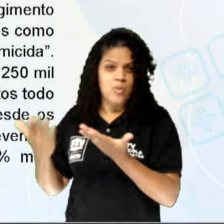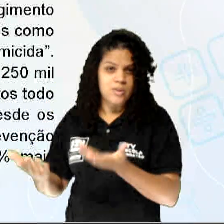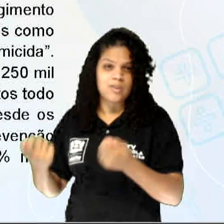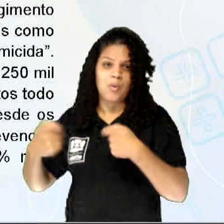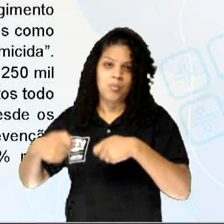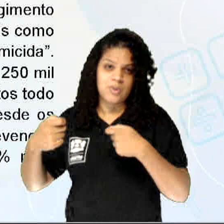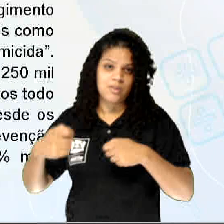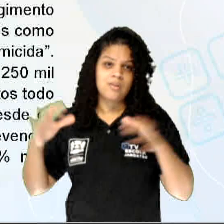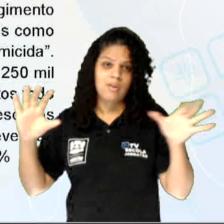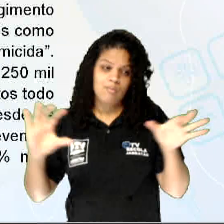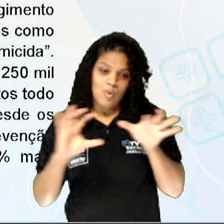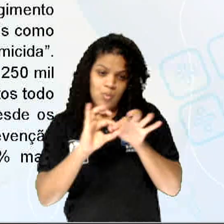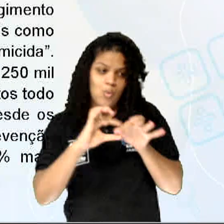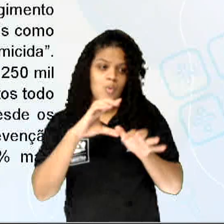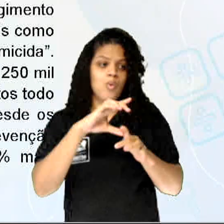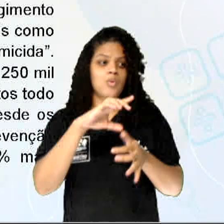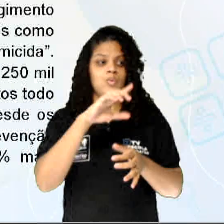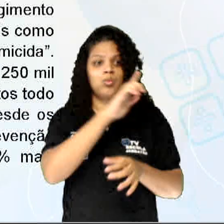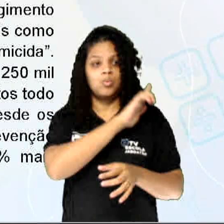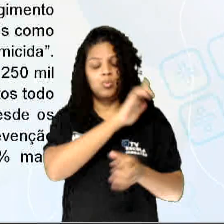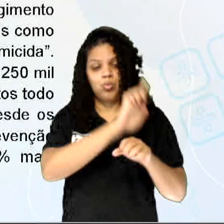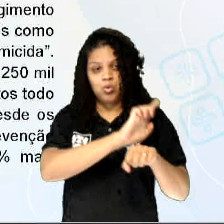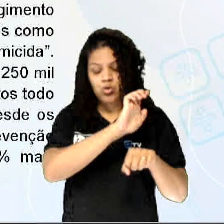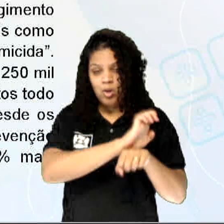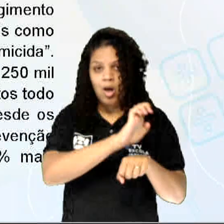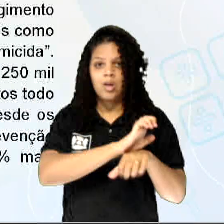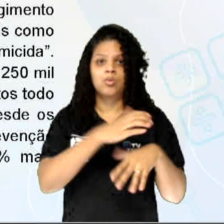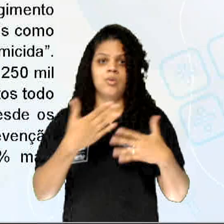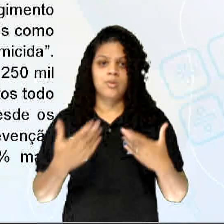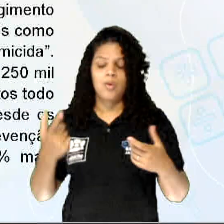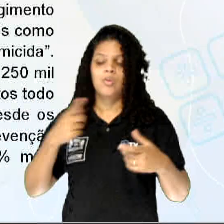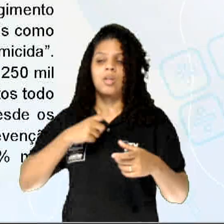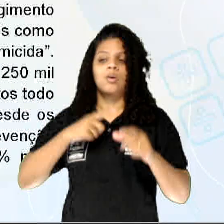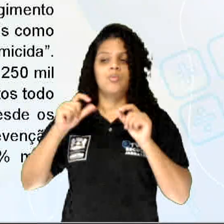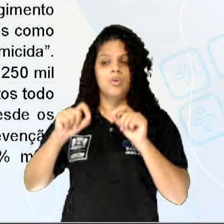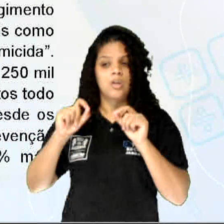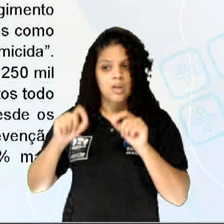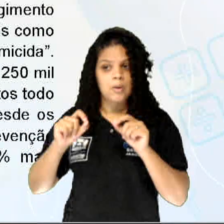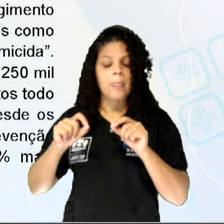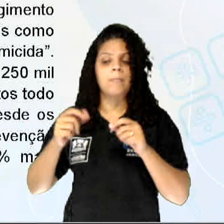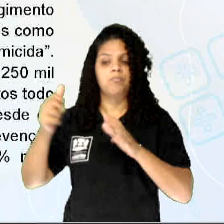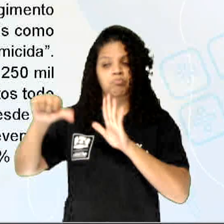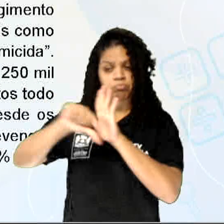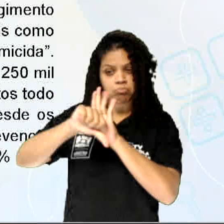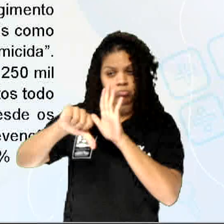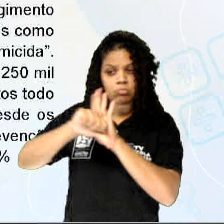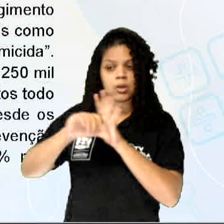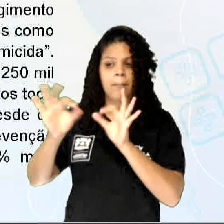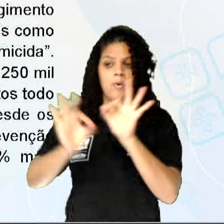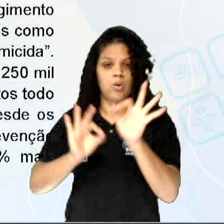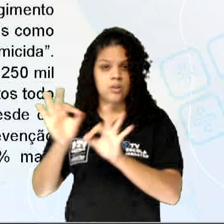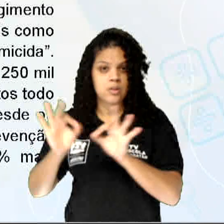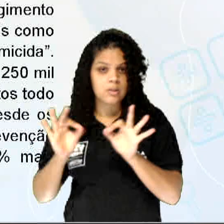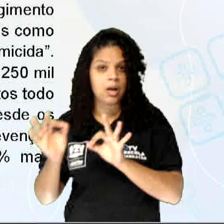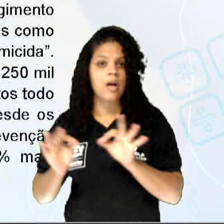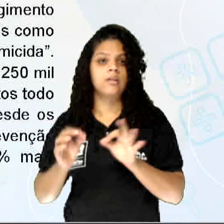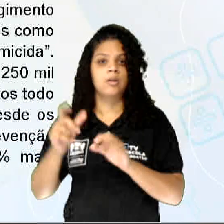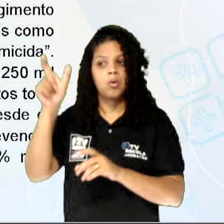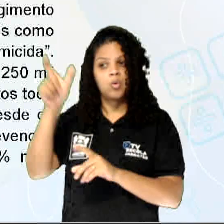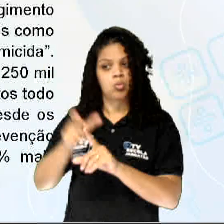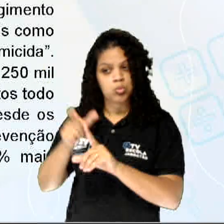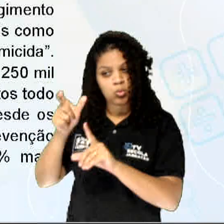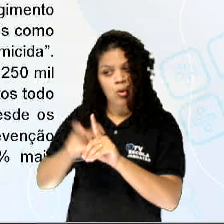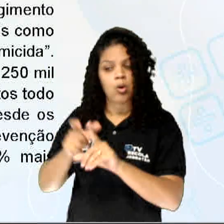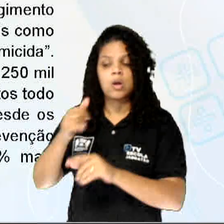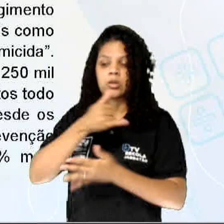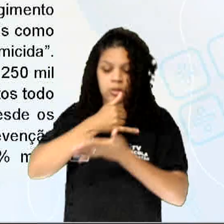Isso estimula o surgimento do crime organizado, ao se colocar na cadeia um usuário de drogas como se fosse um